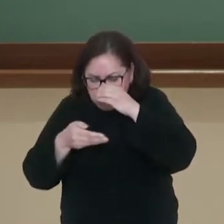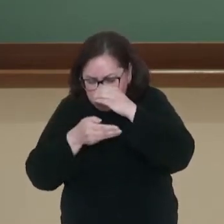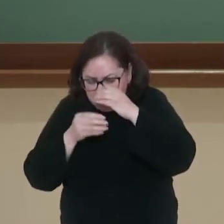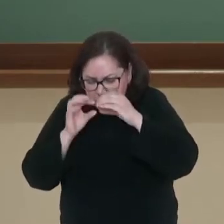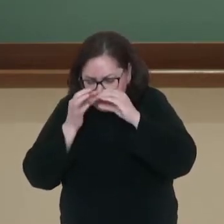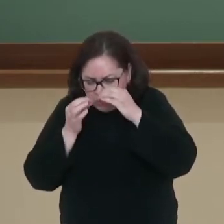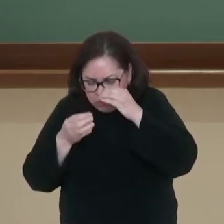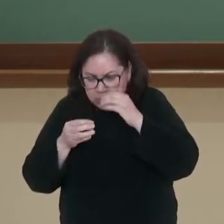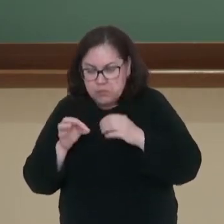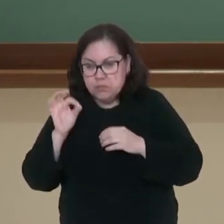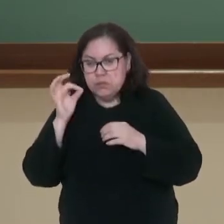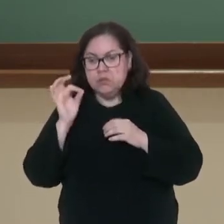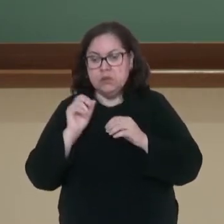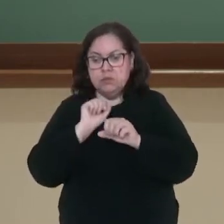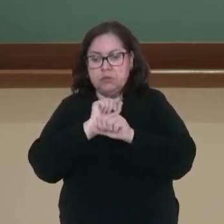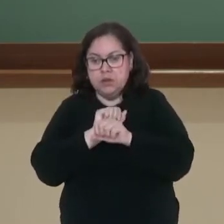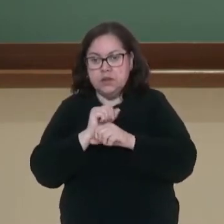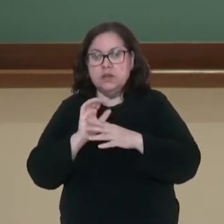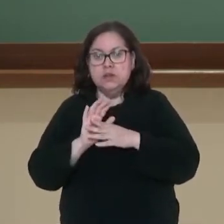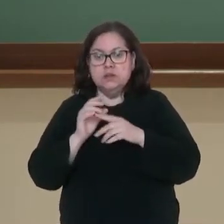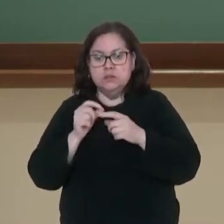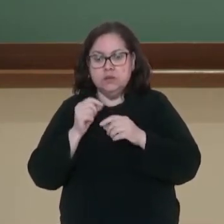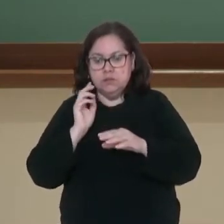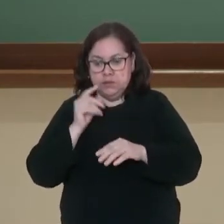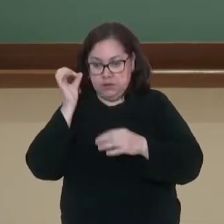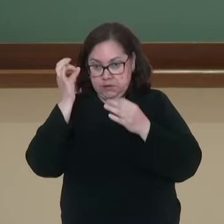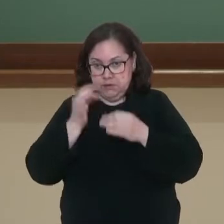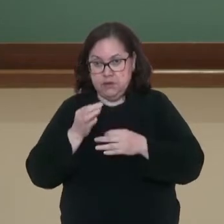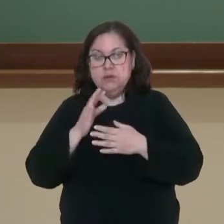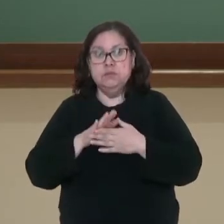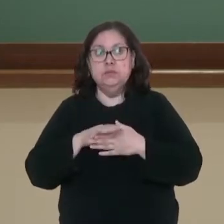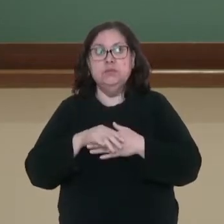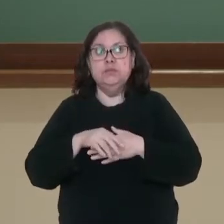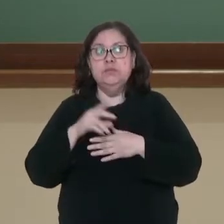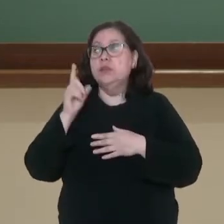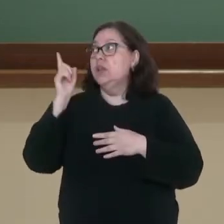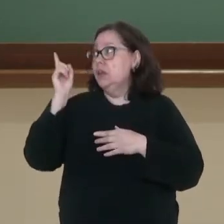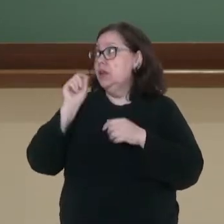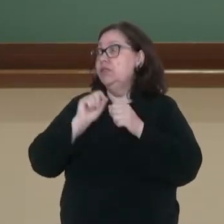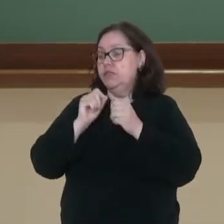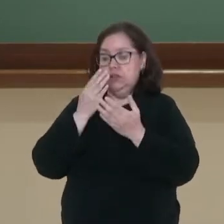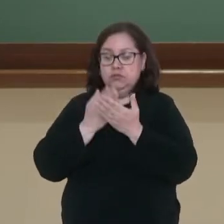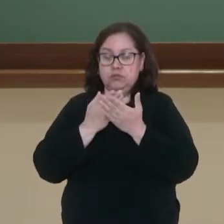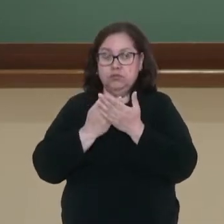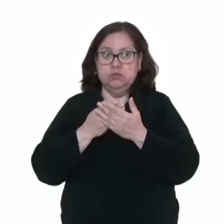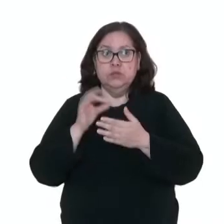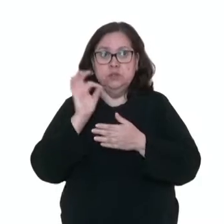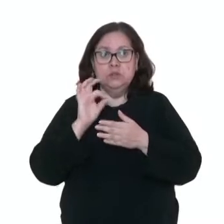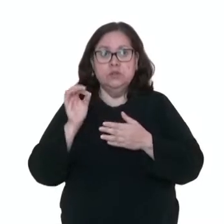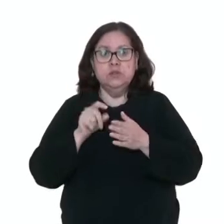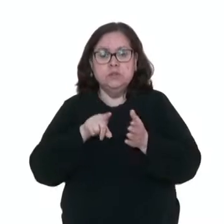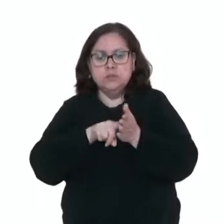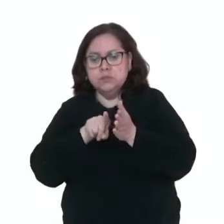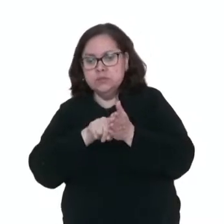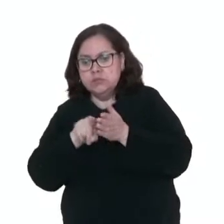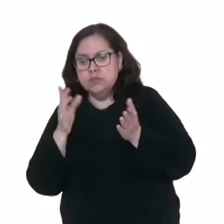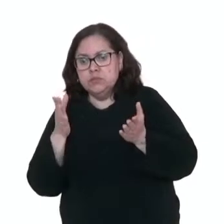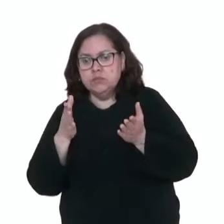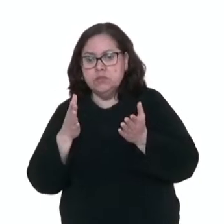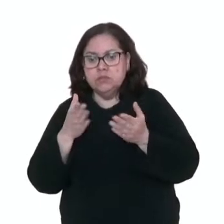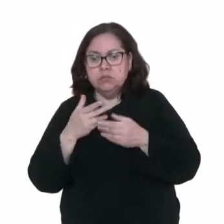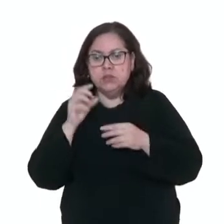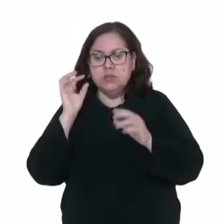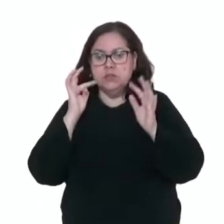necessita com que essa mosca esteja parada para ter maior precisão, né? Então, o Morgan fez esse estudo ali. A pesquisa de Morgan levou